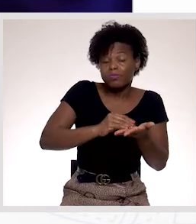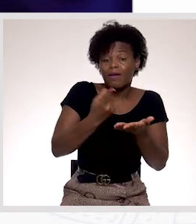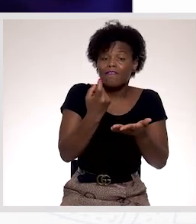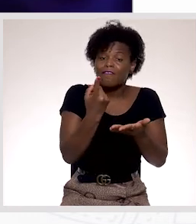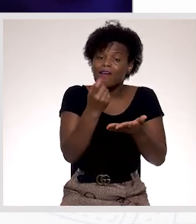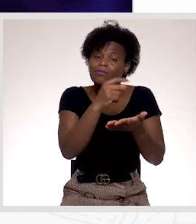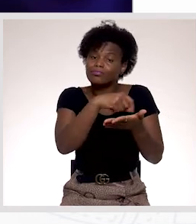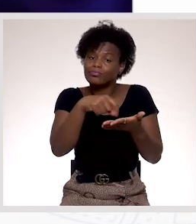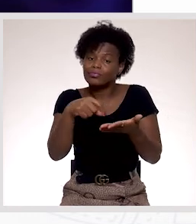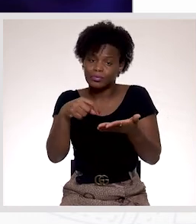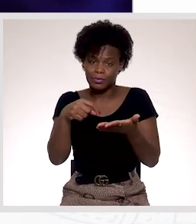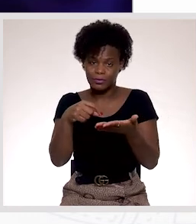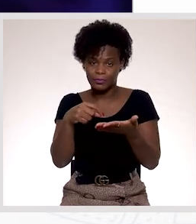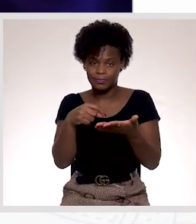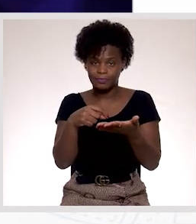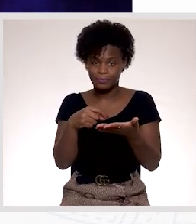a lacuna.